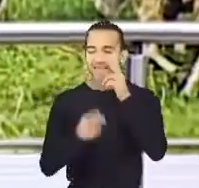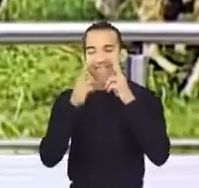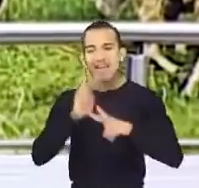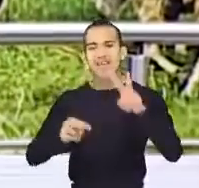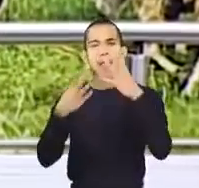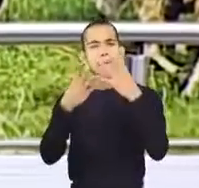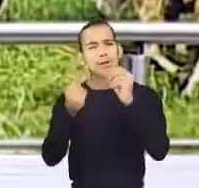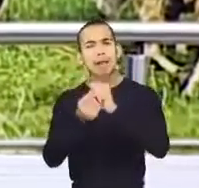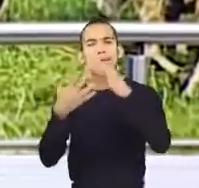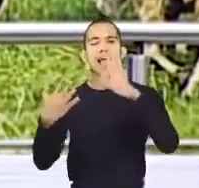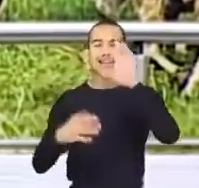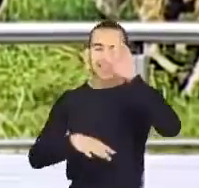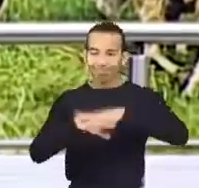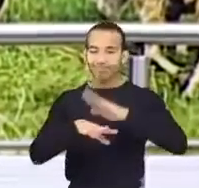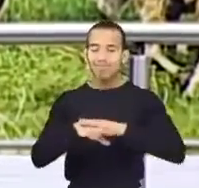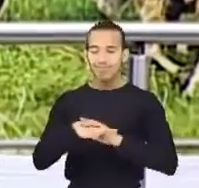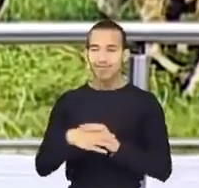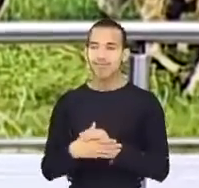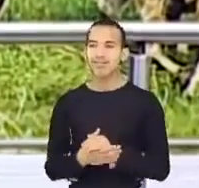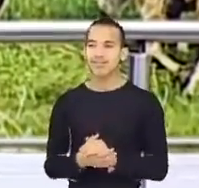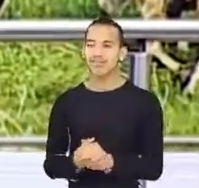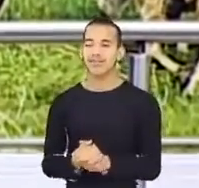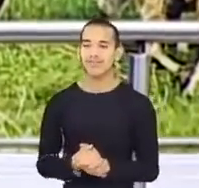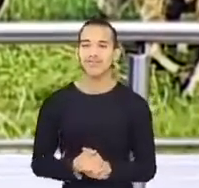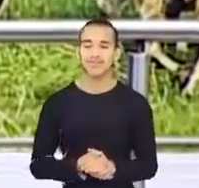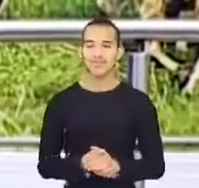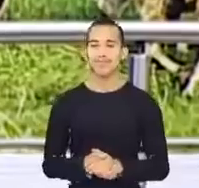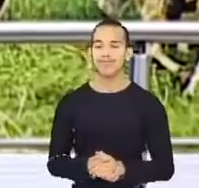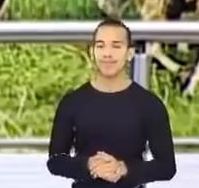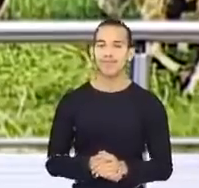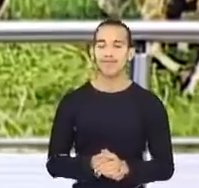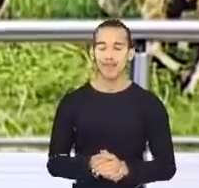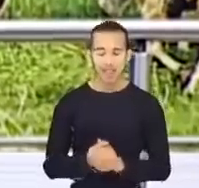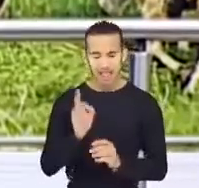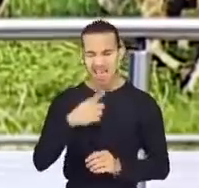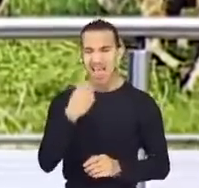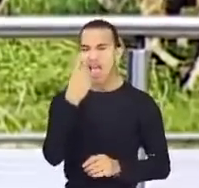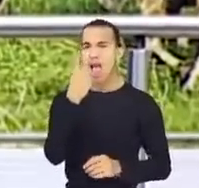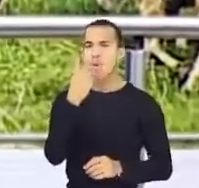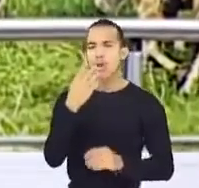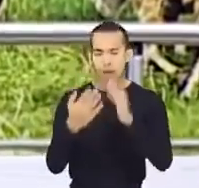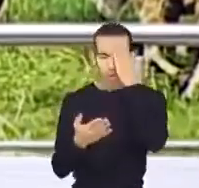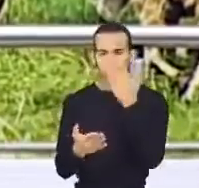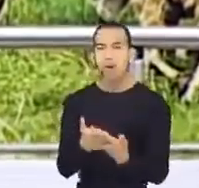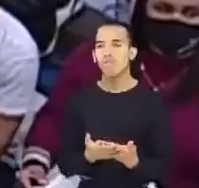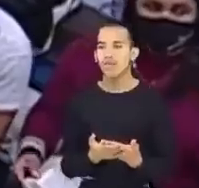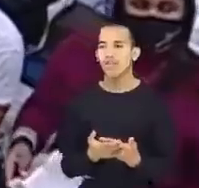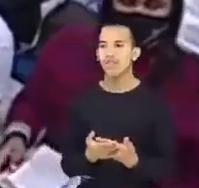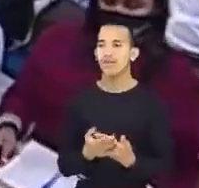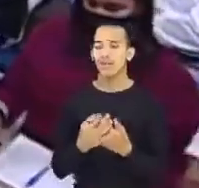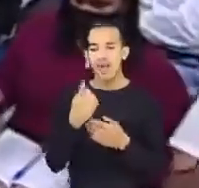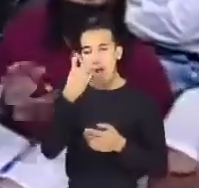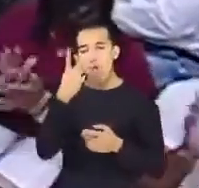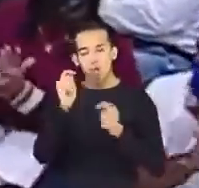milagre. E ouvir a palavra santa do Deus vivo, que é a única que é confiável. A